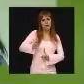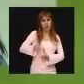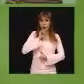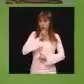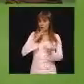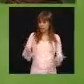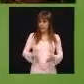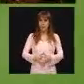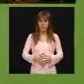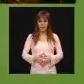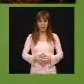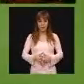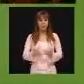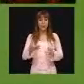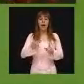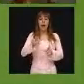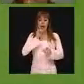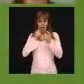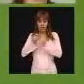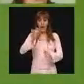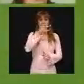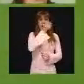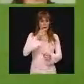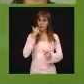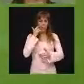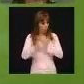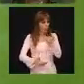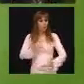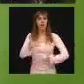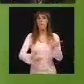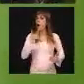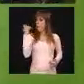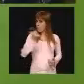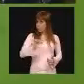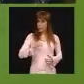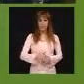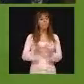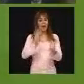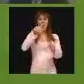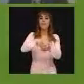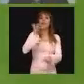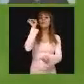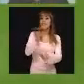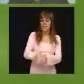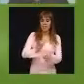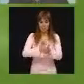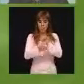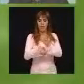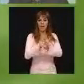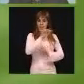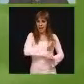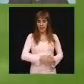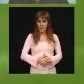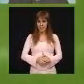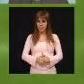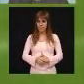suficiente. O aborto clandestino não pode continuar. Vote sim para mudar a lei.